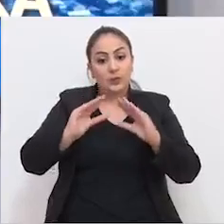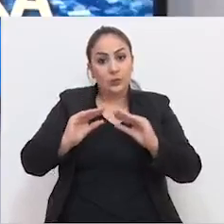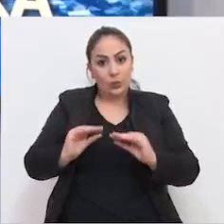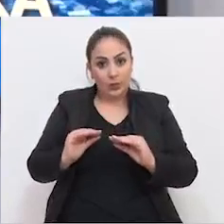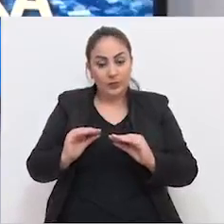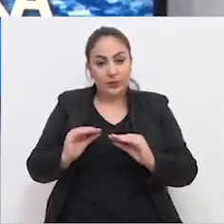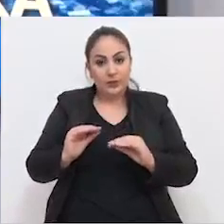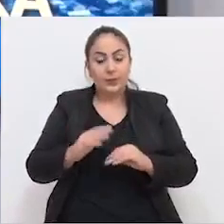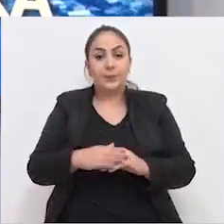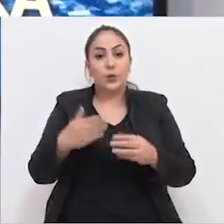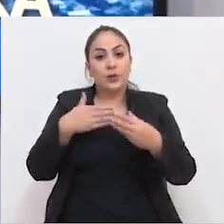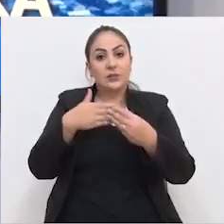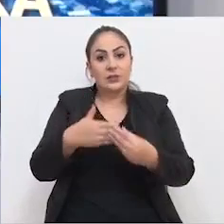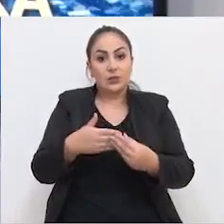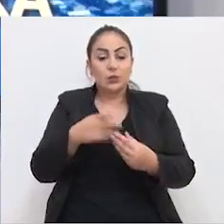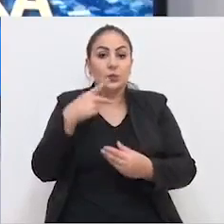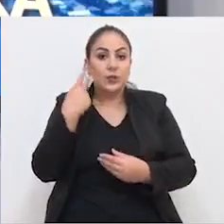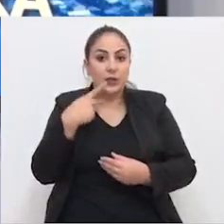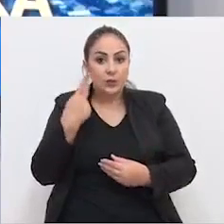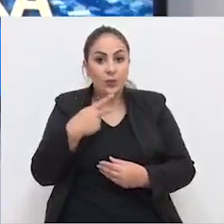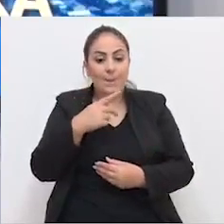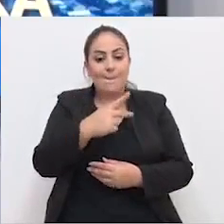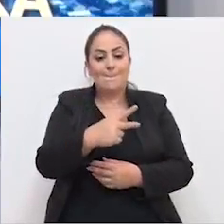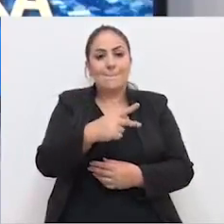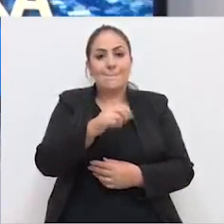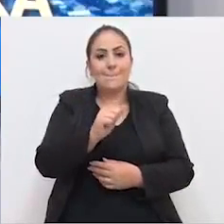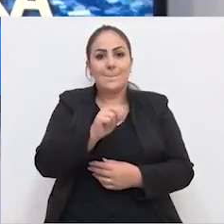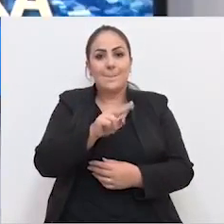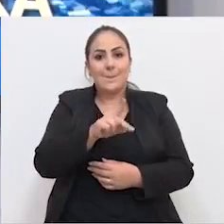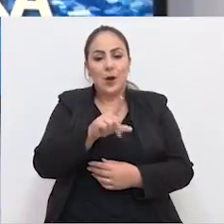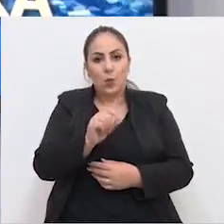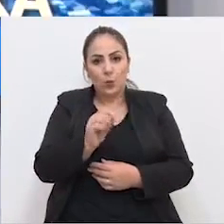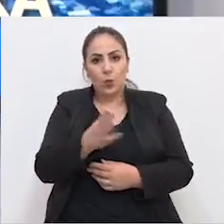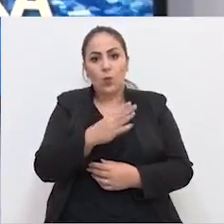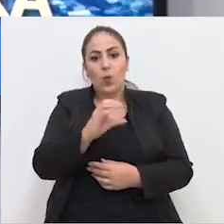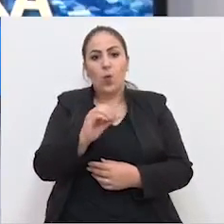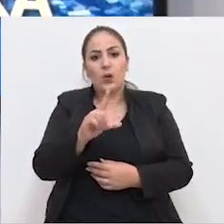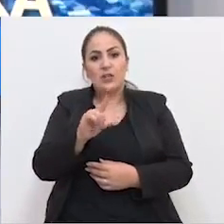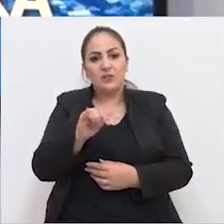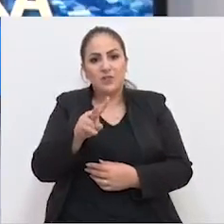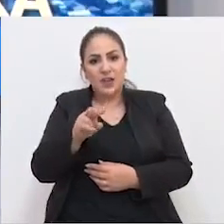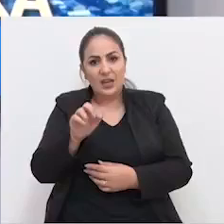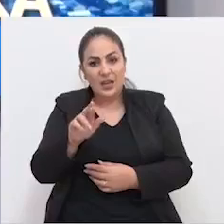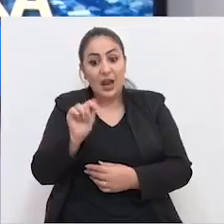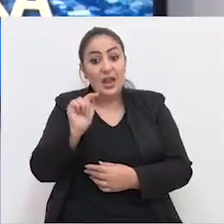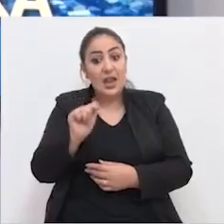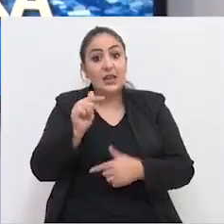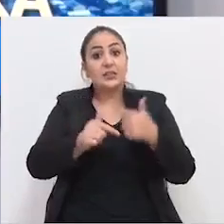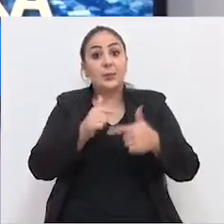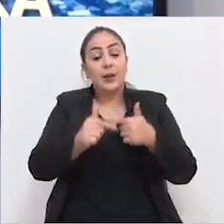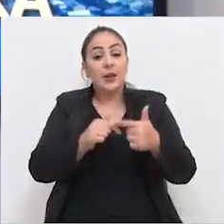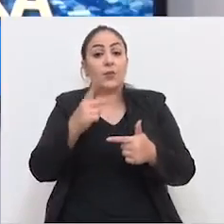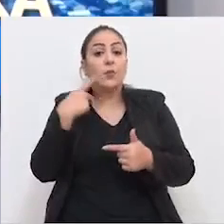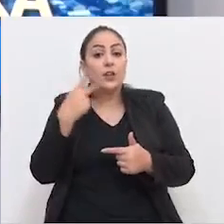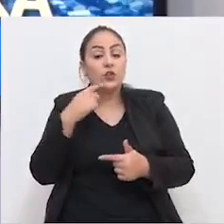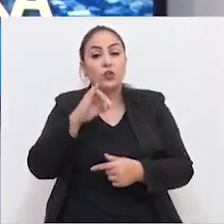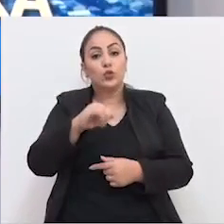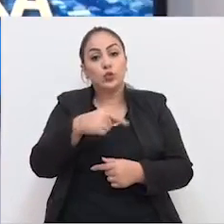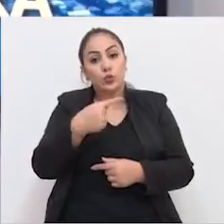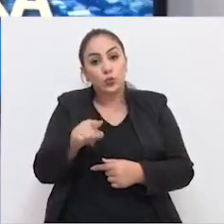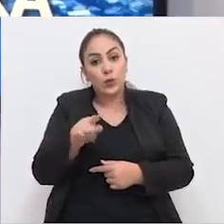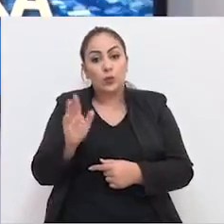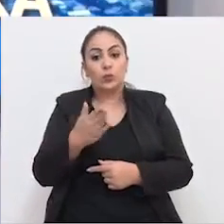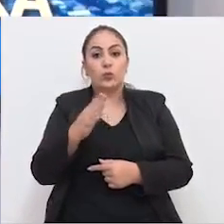ontem o assessor parlamentar Paulo de Oliveira Quadros. Paulo tinha 51 anos e trabalhava com o vereador João